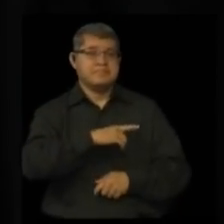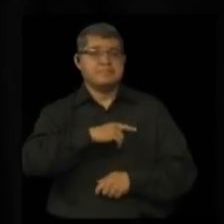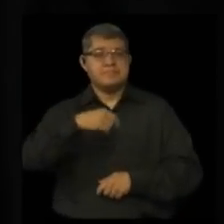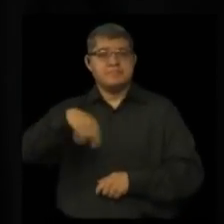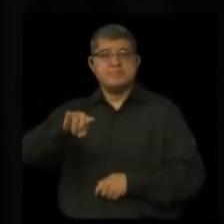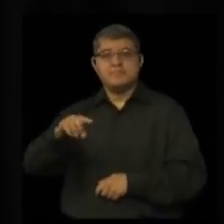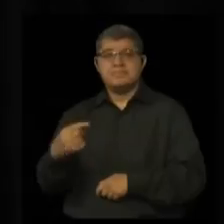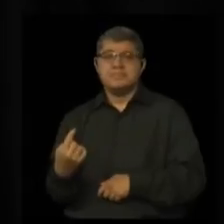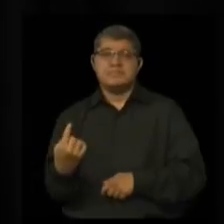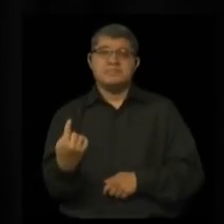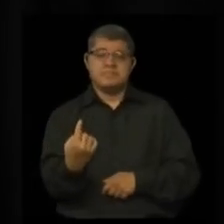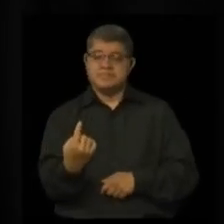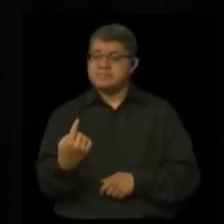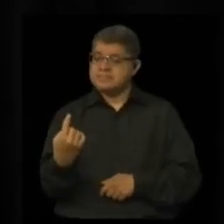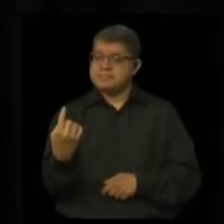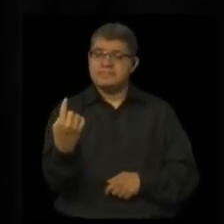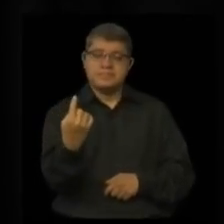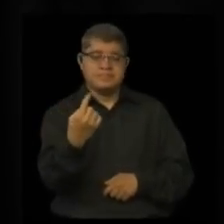Tão sozinho,